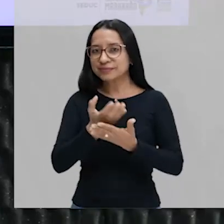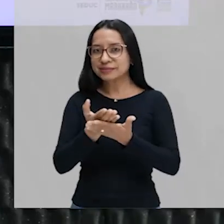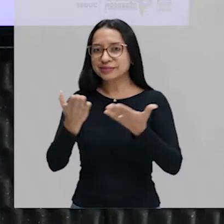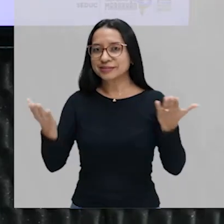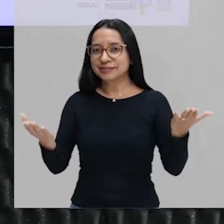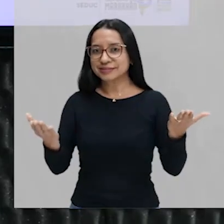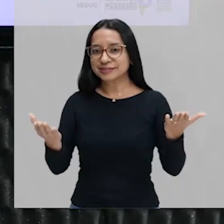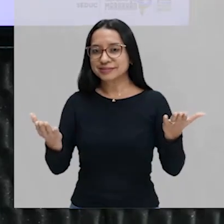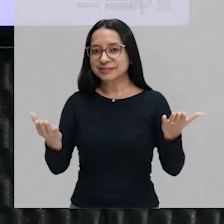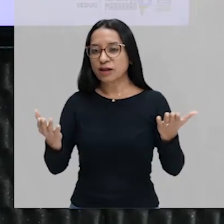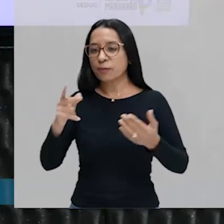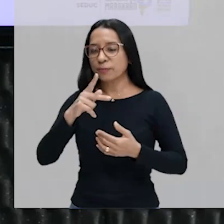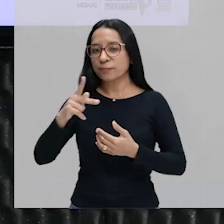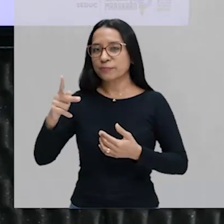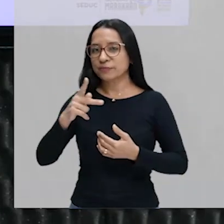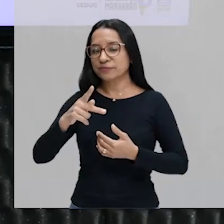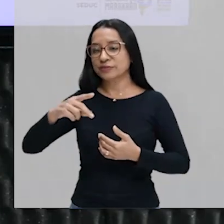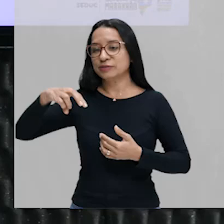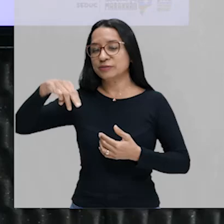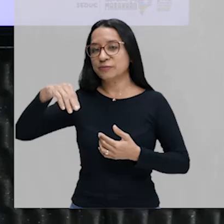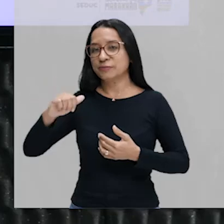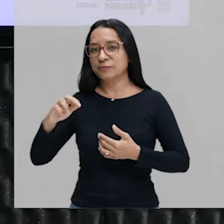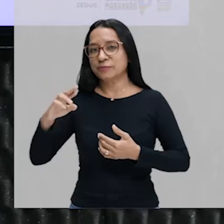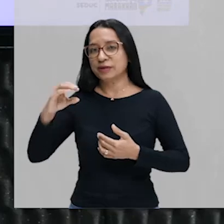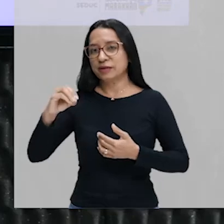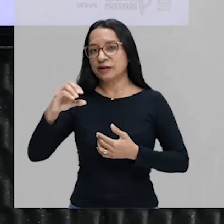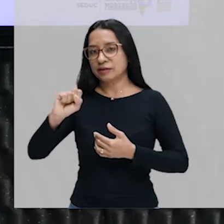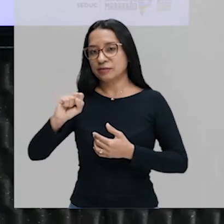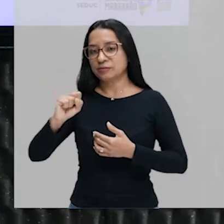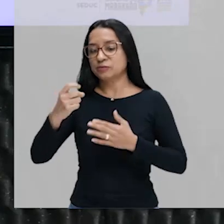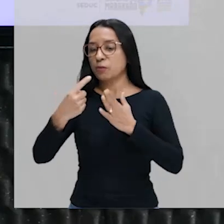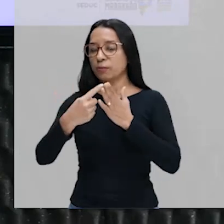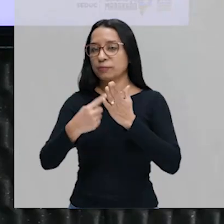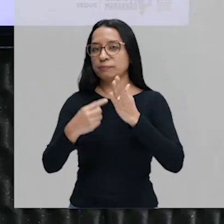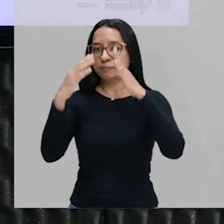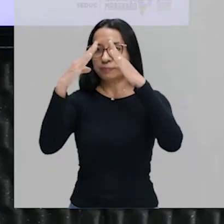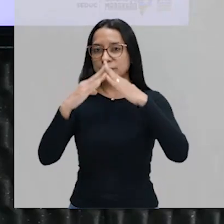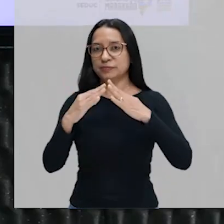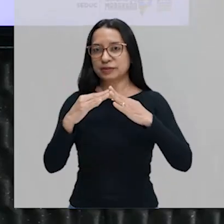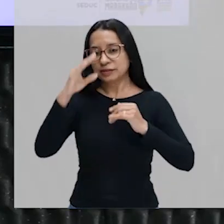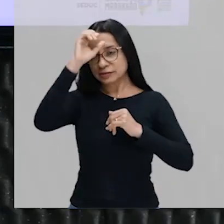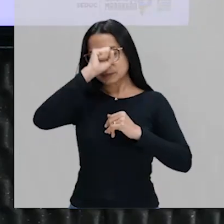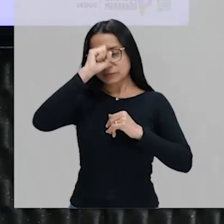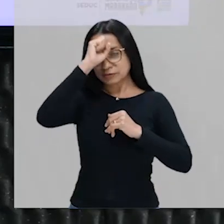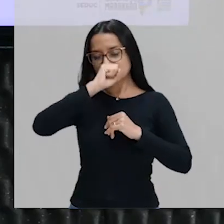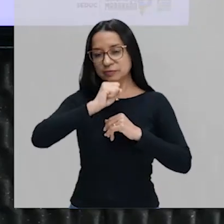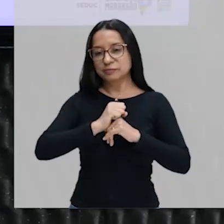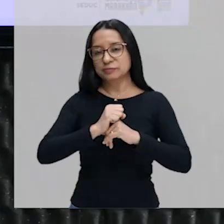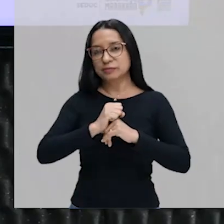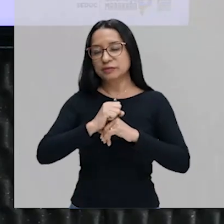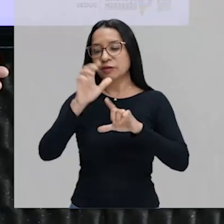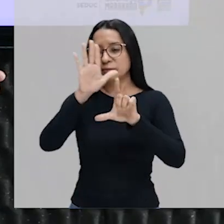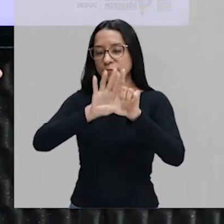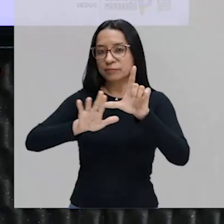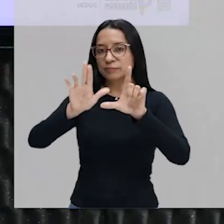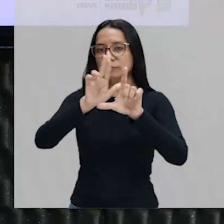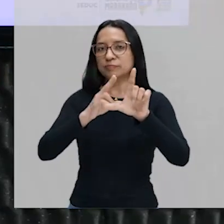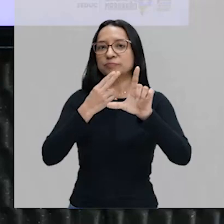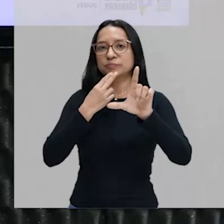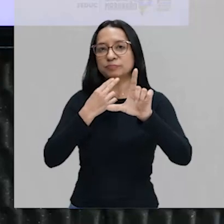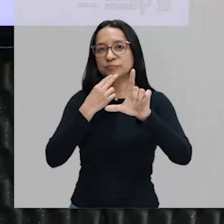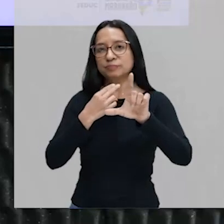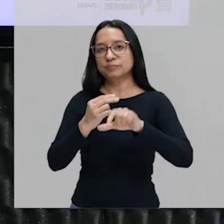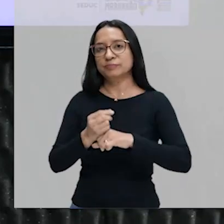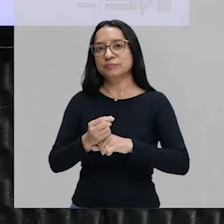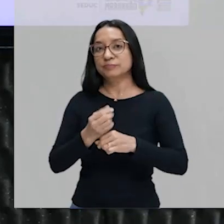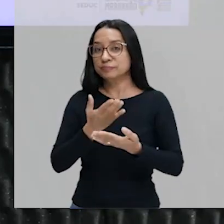salve, galerinha! Professor Marcos Cunha na área para o nosso projeto Fiquem em Casa Aprendendo da plataforma Gonçalves